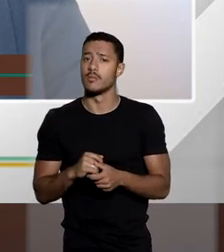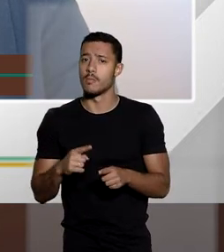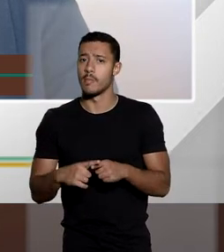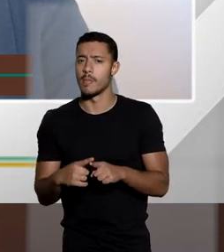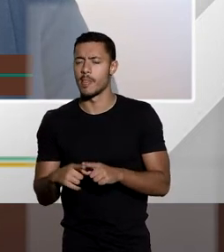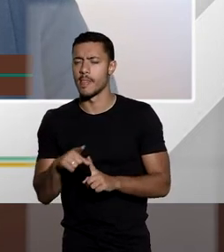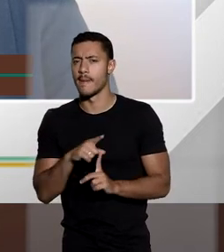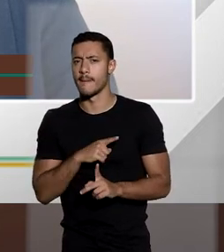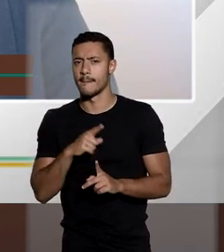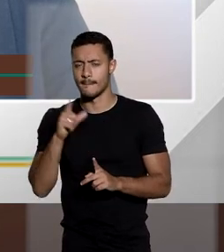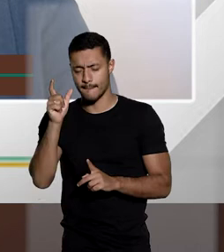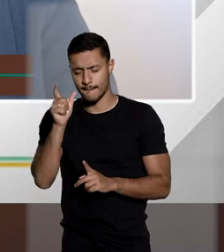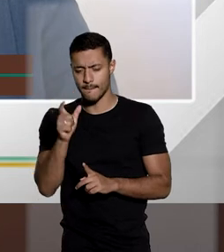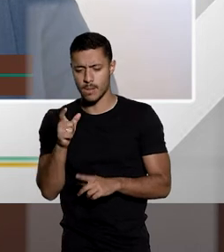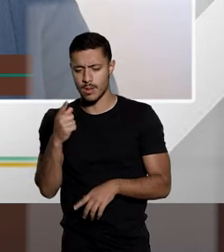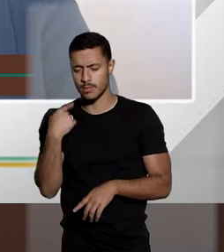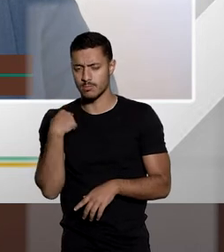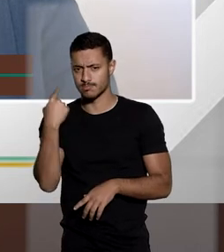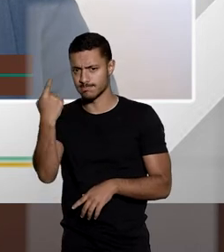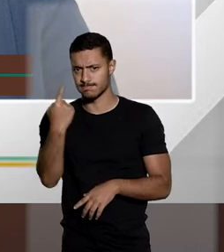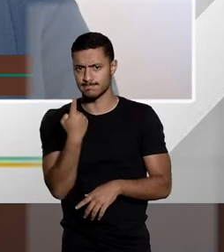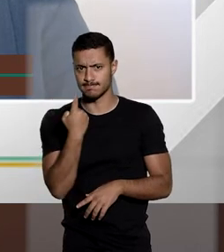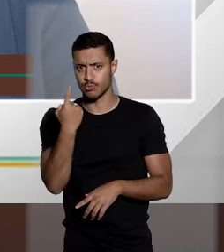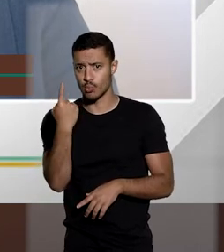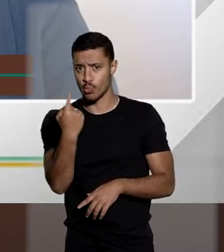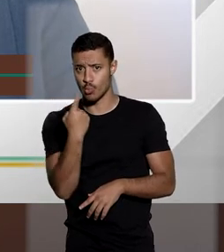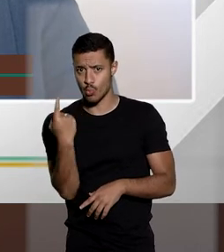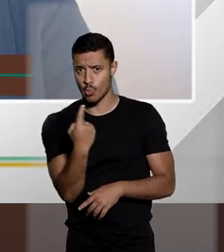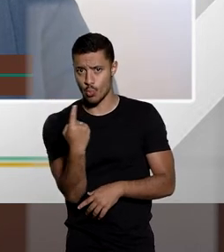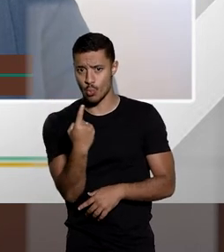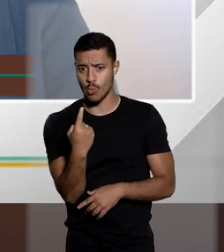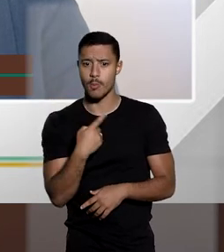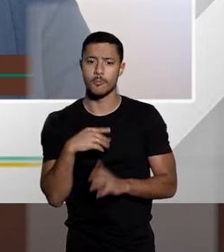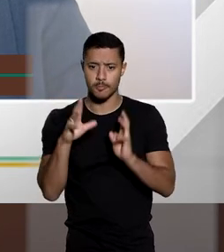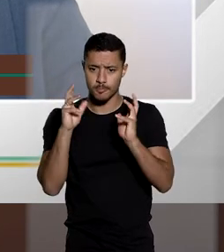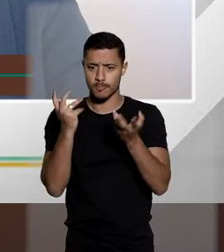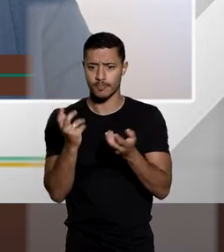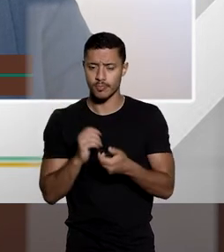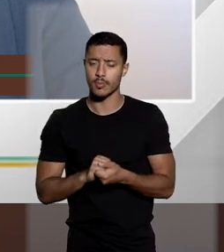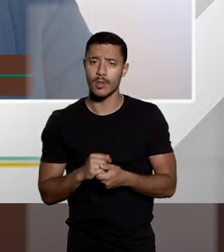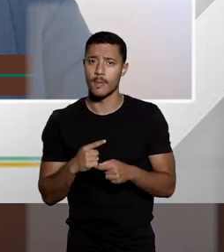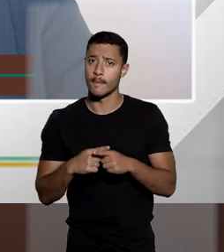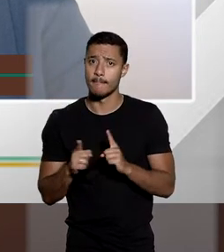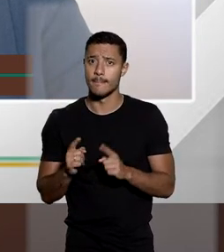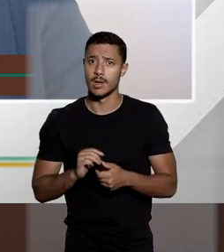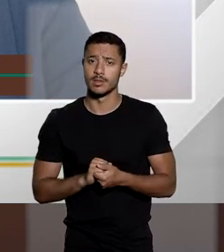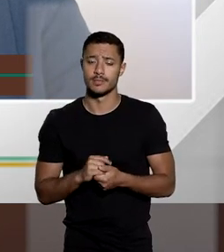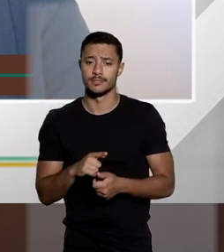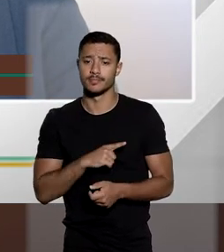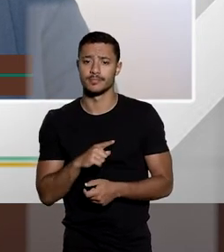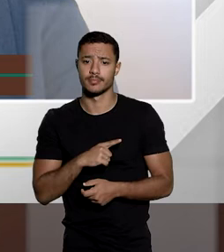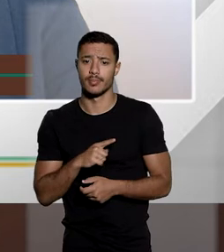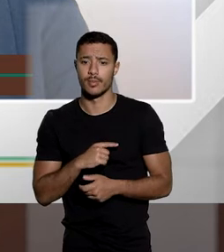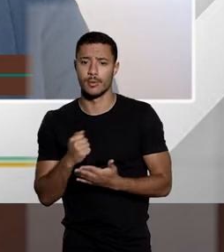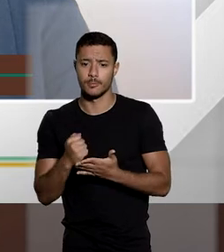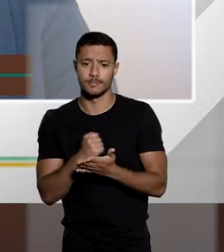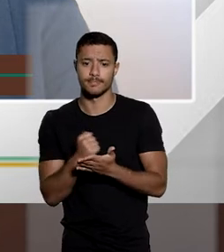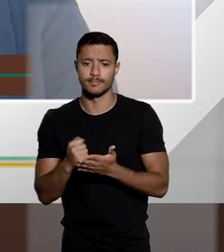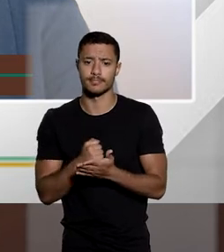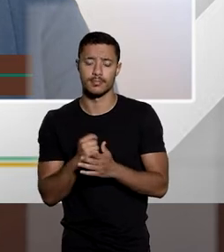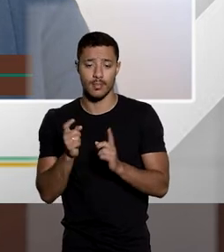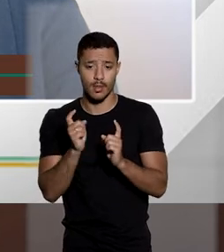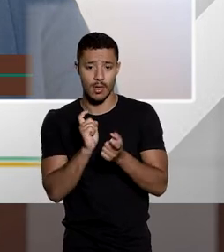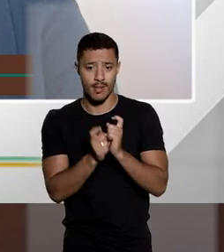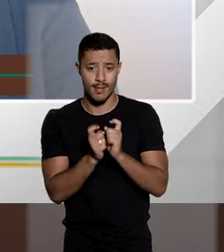aspecto de bilateralidade em relação à sua celebração, mas existem contratos que são